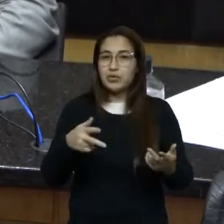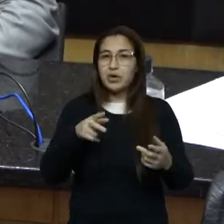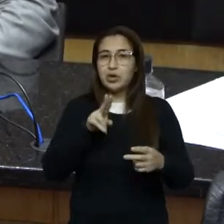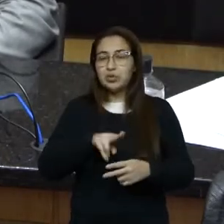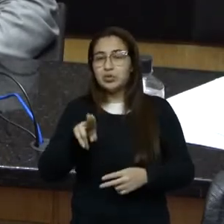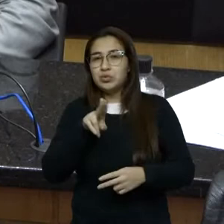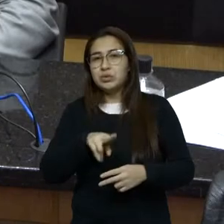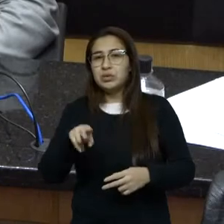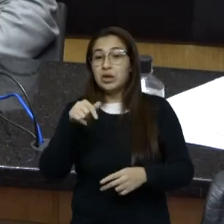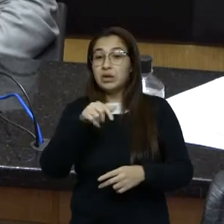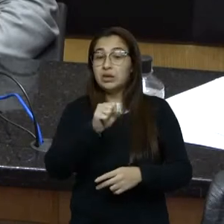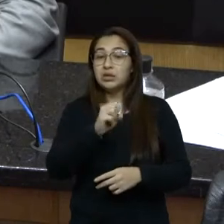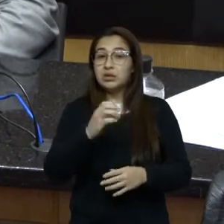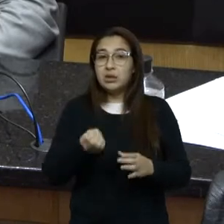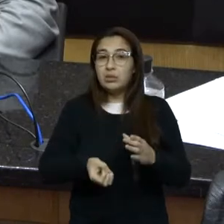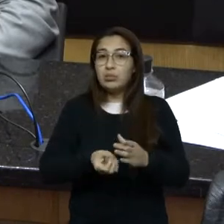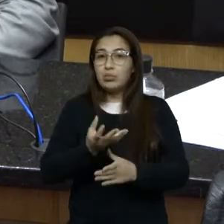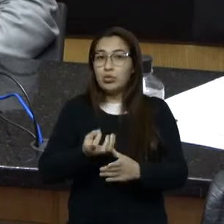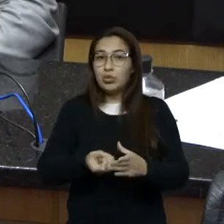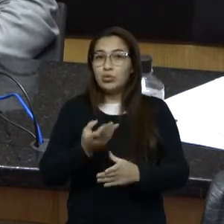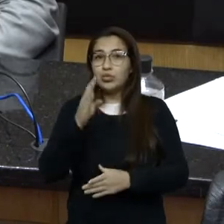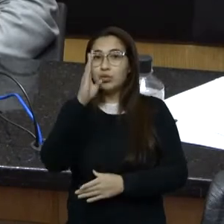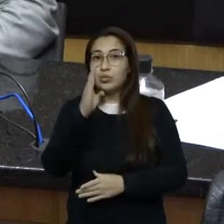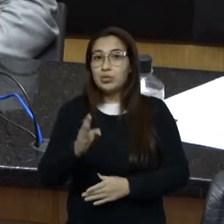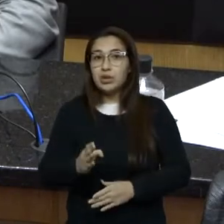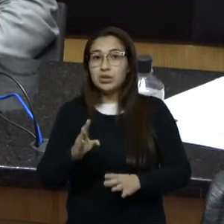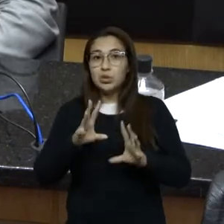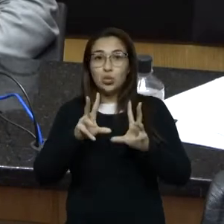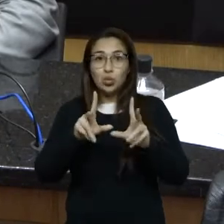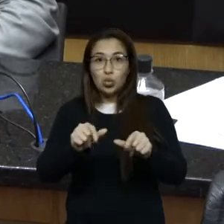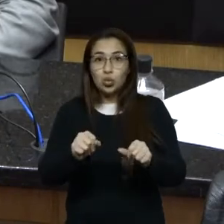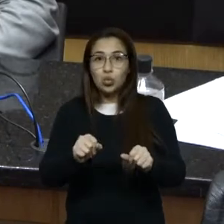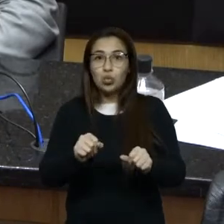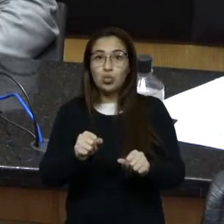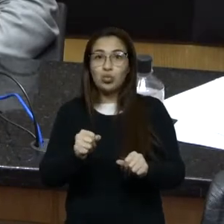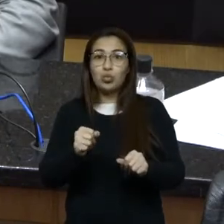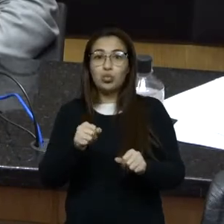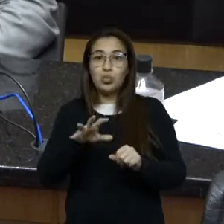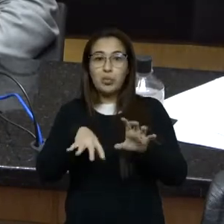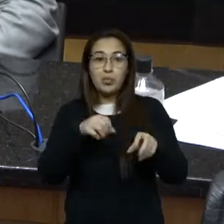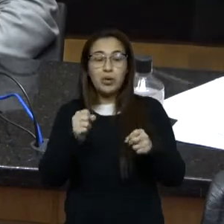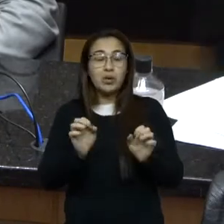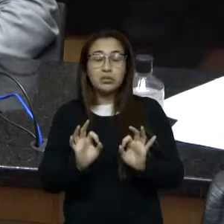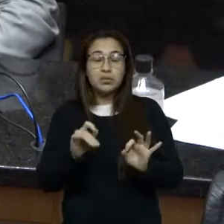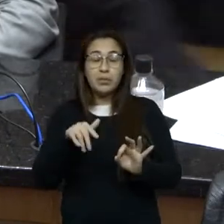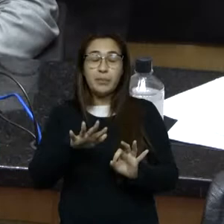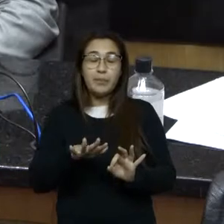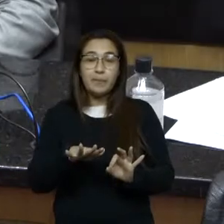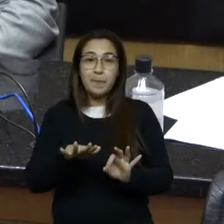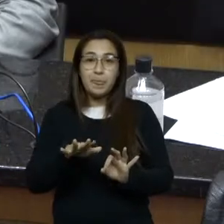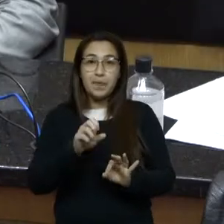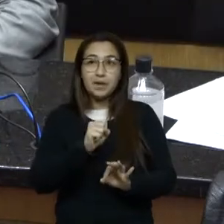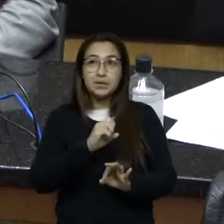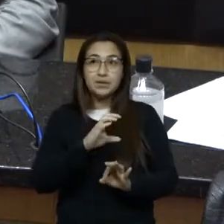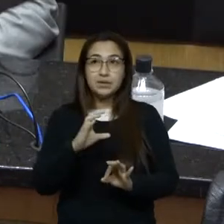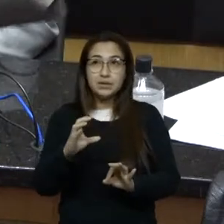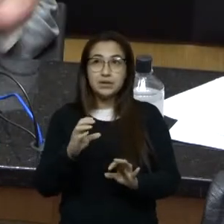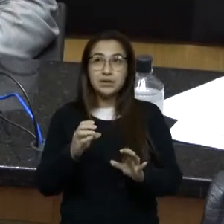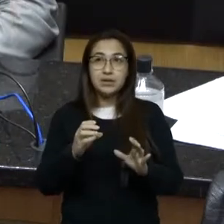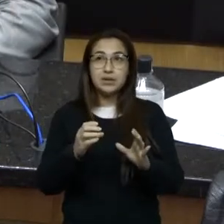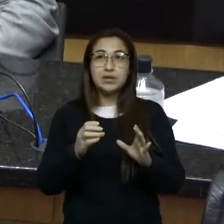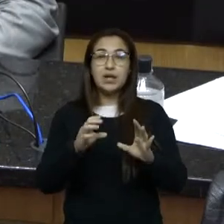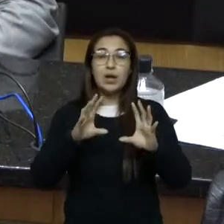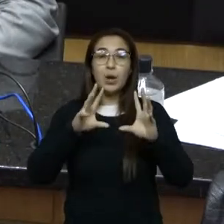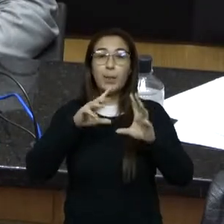aquilo que Santa Catarina produz os brasileiros não conseguem subir mas tudo aquilo que Santa Catarina produz o mundo